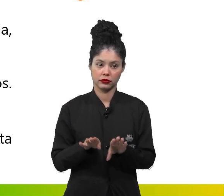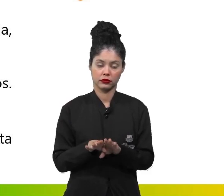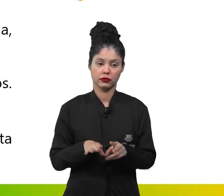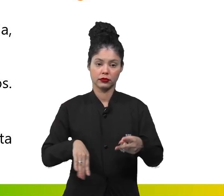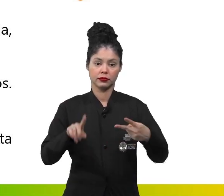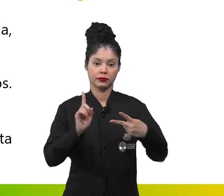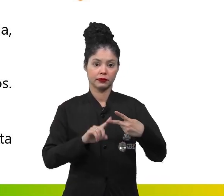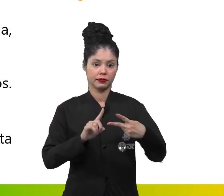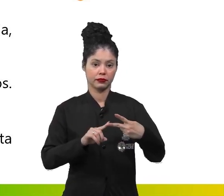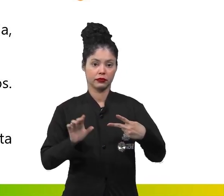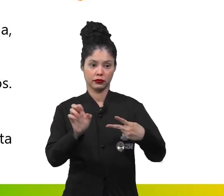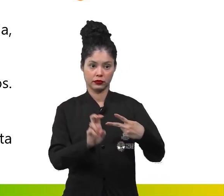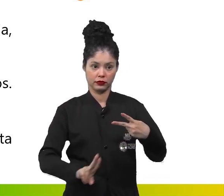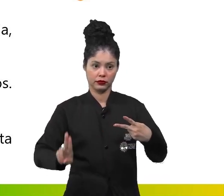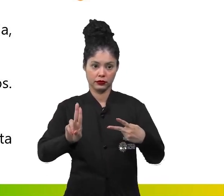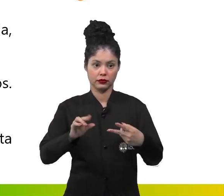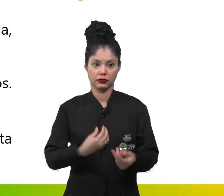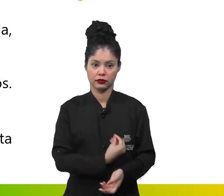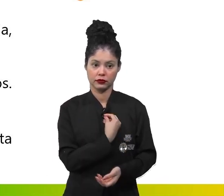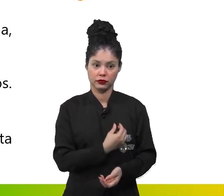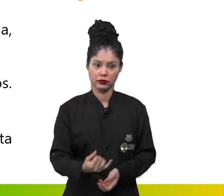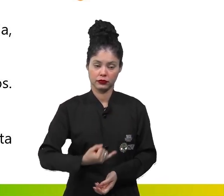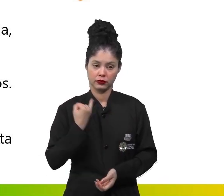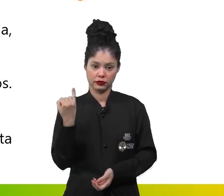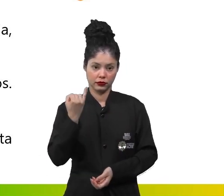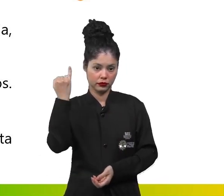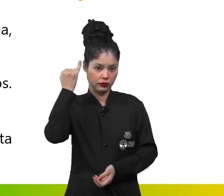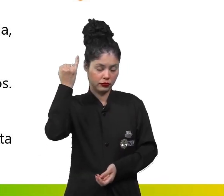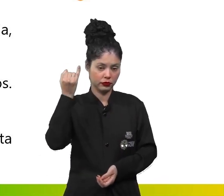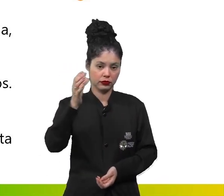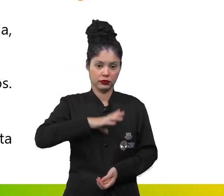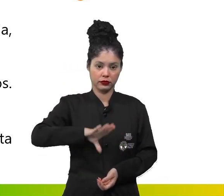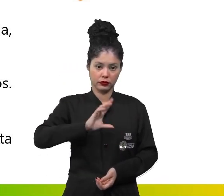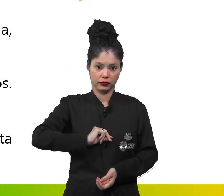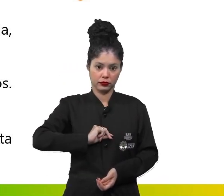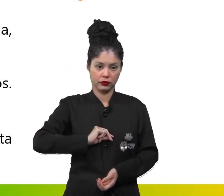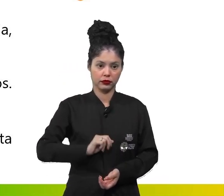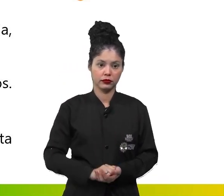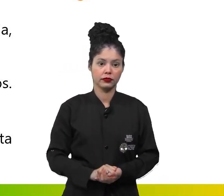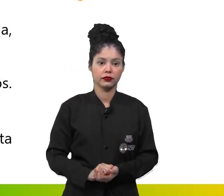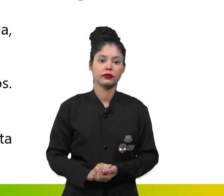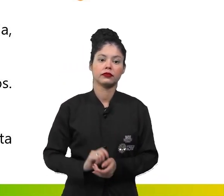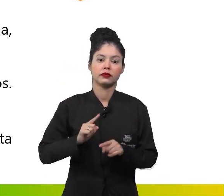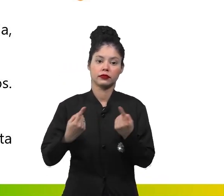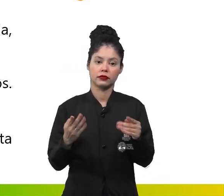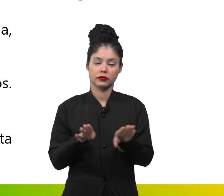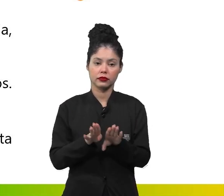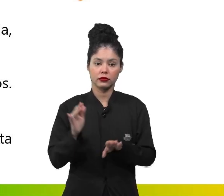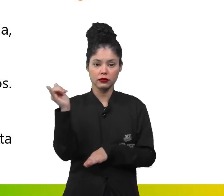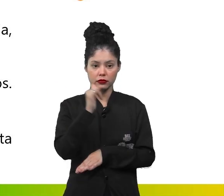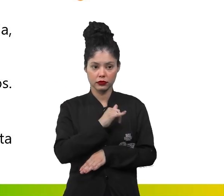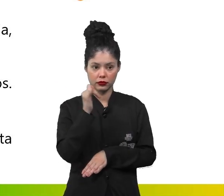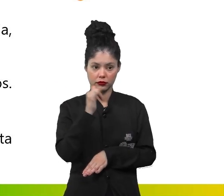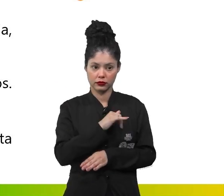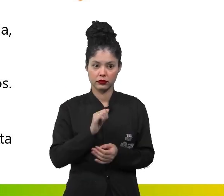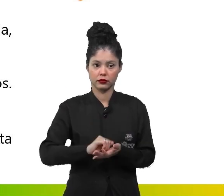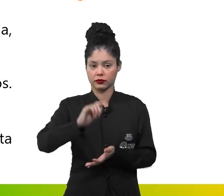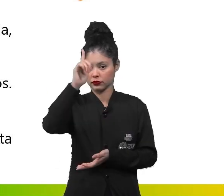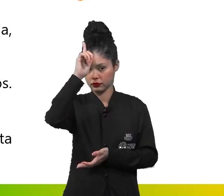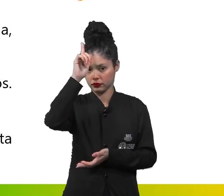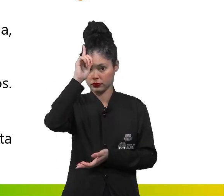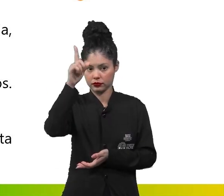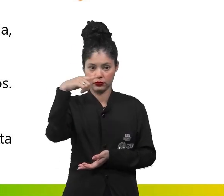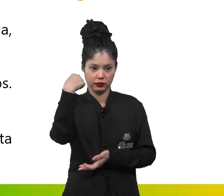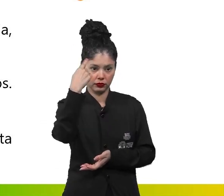os europeus. Os europeus, eles vieram principalmente de Portugal, mas também vieram da Itália,